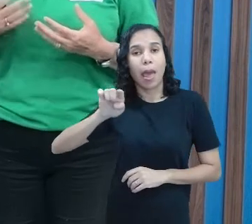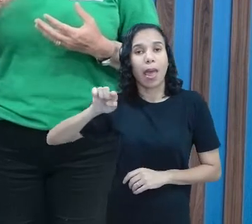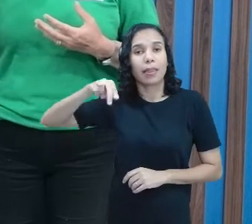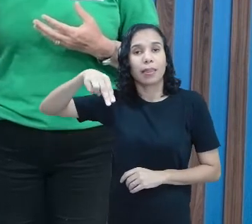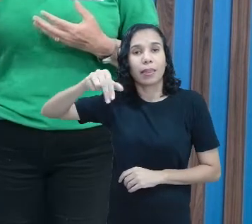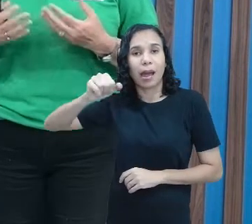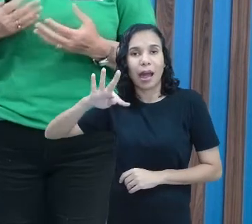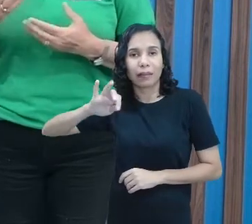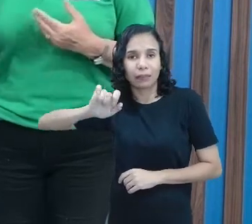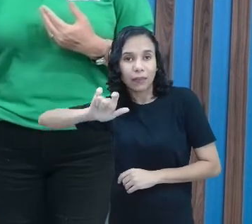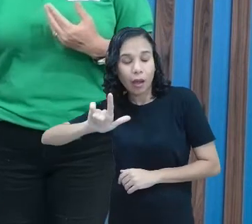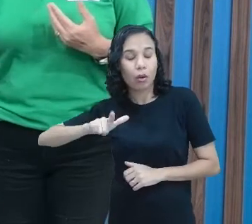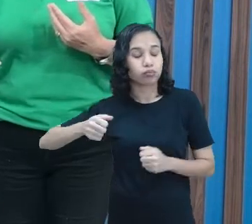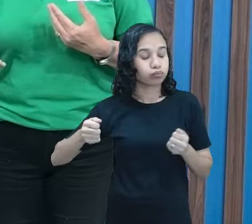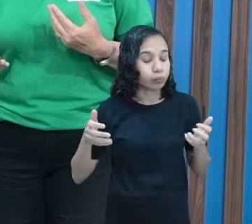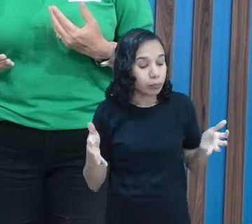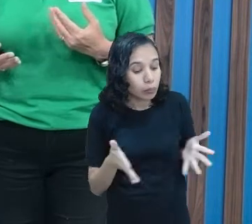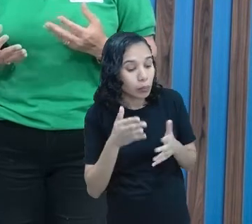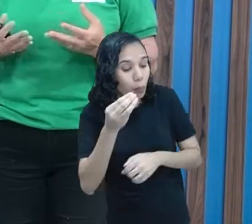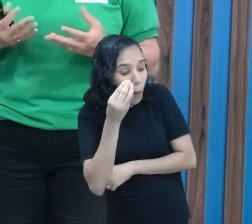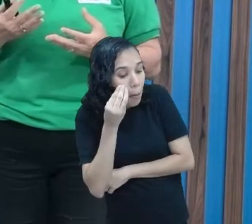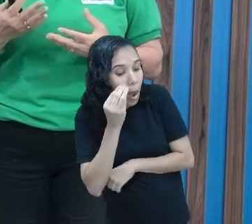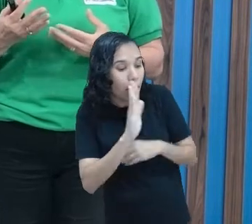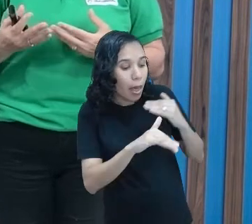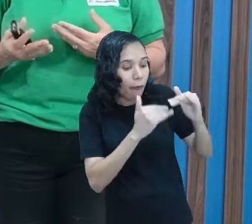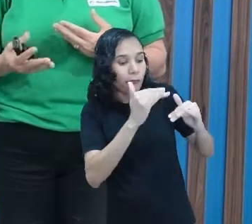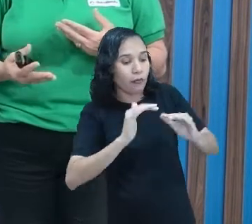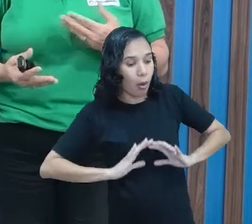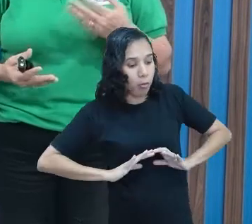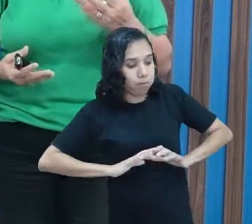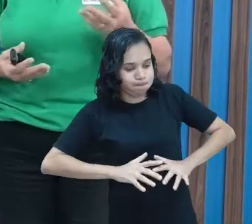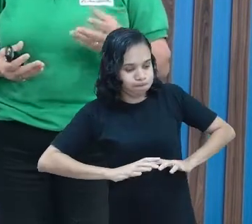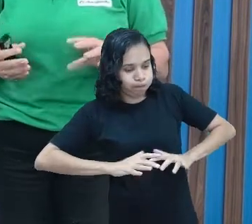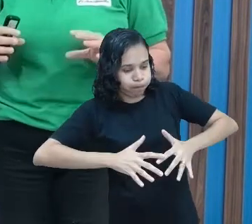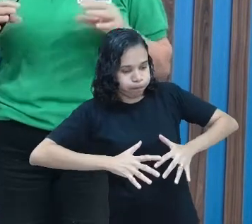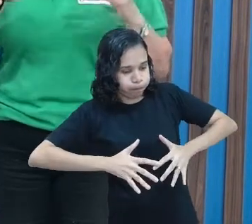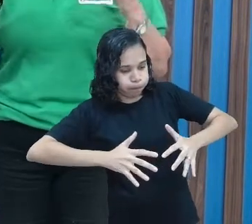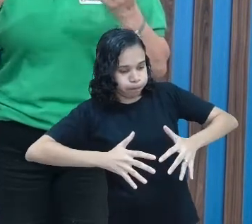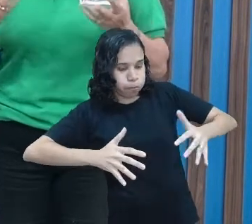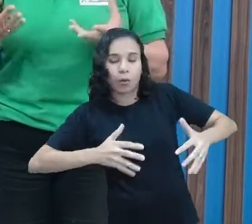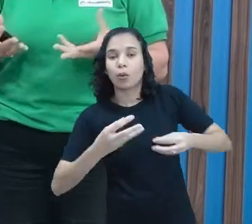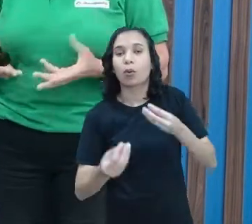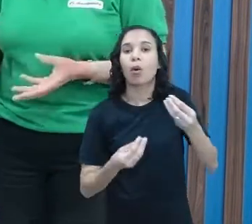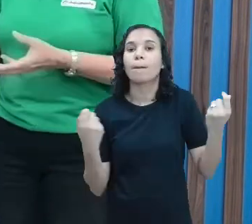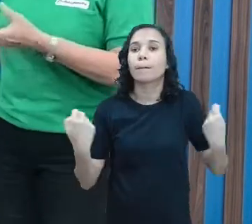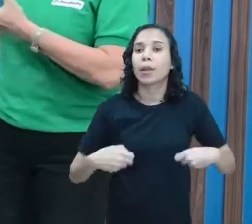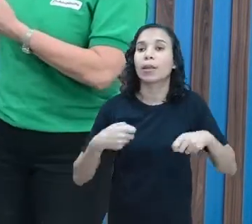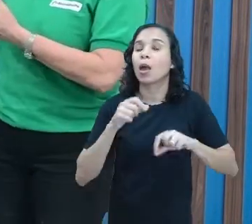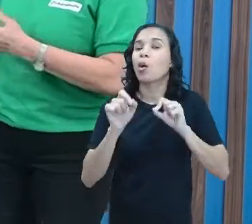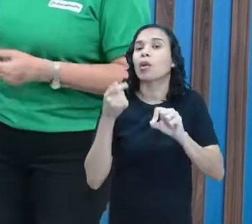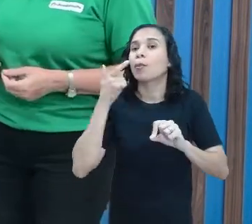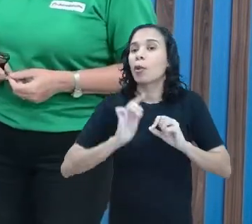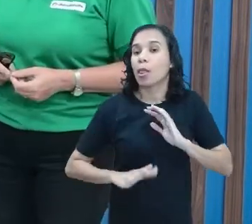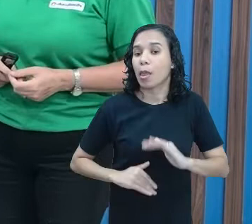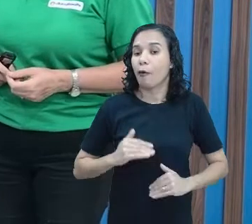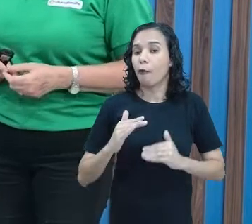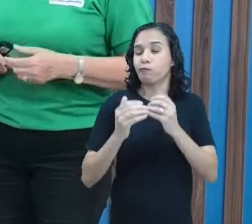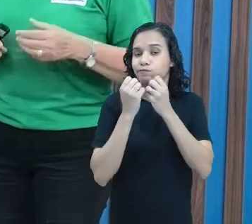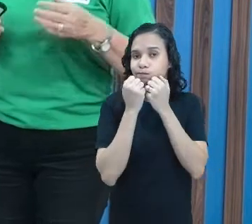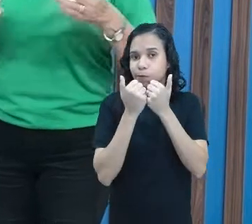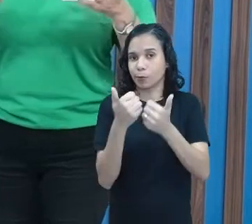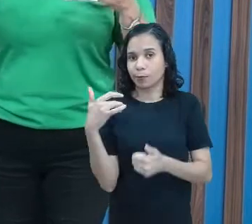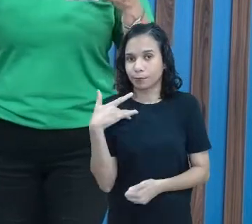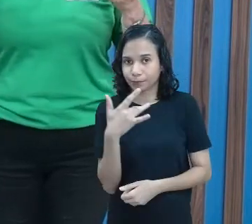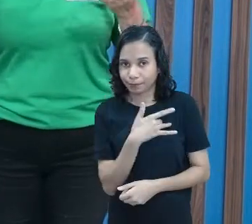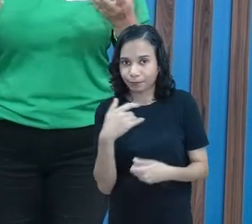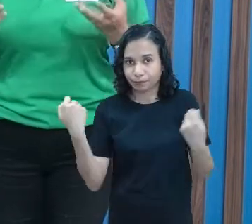responsável, acompanhando o desenvolvimento desse bebê, se realmente ele está se desenvolvendo ou não, e o que ele precisa para se desenvolver bem. Ele